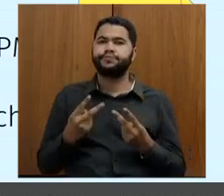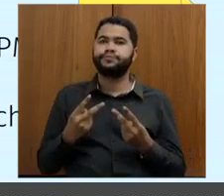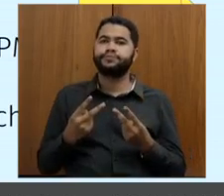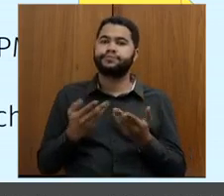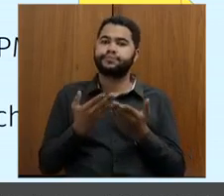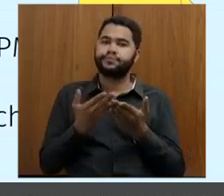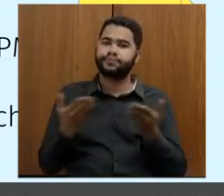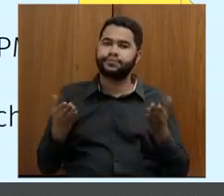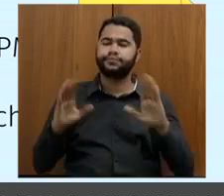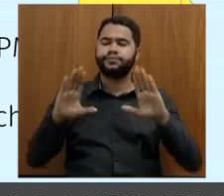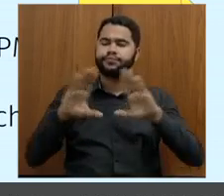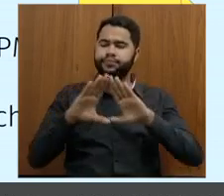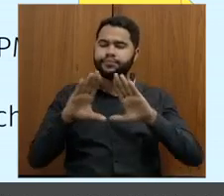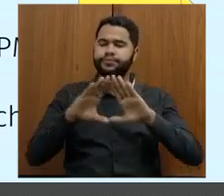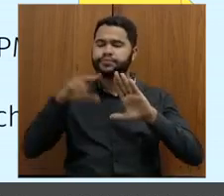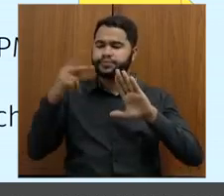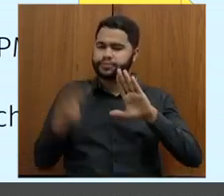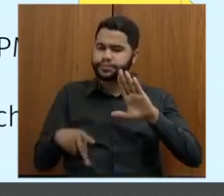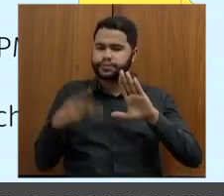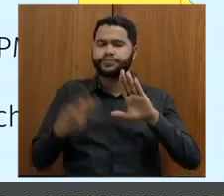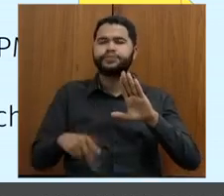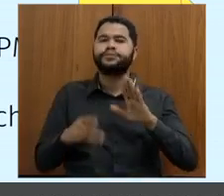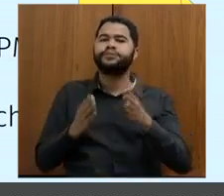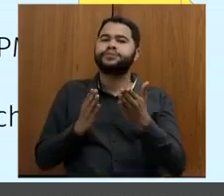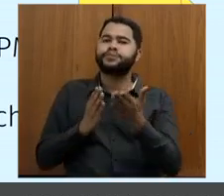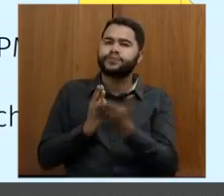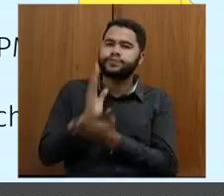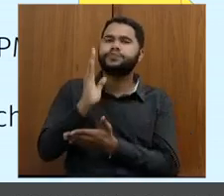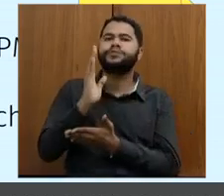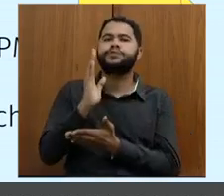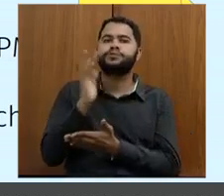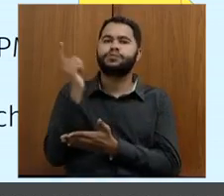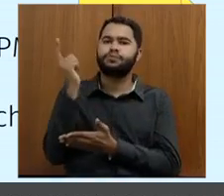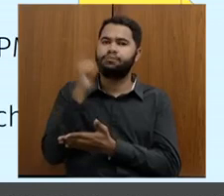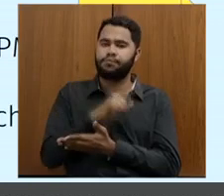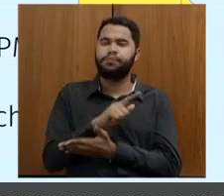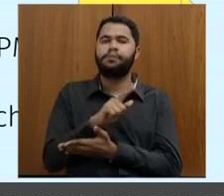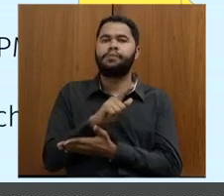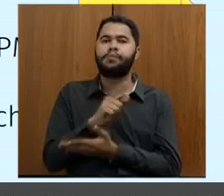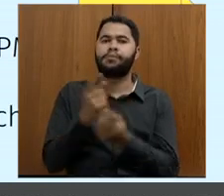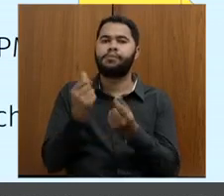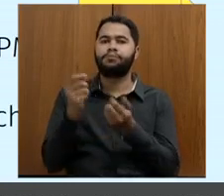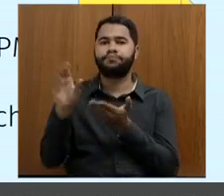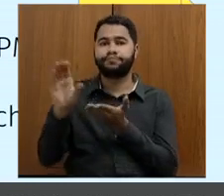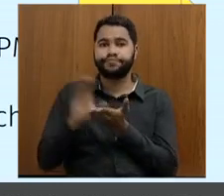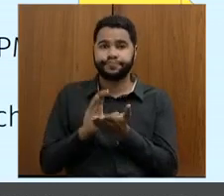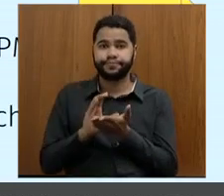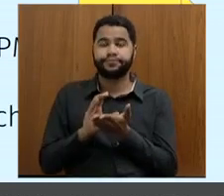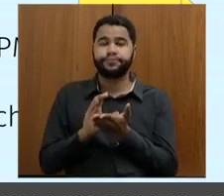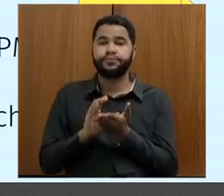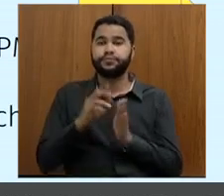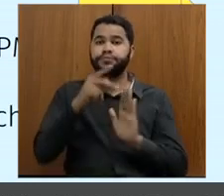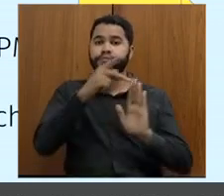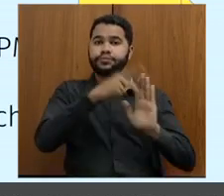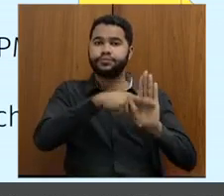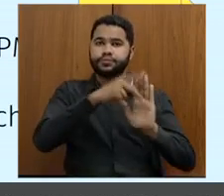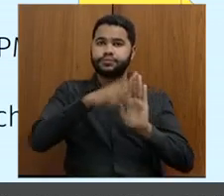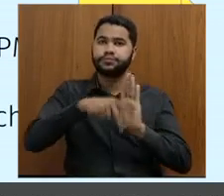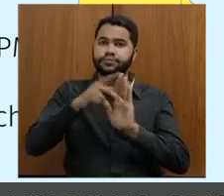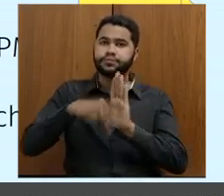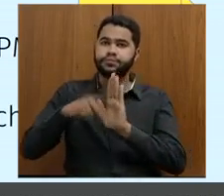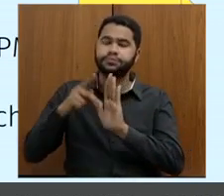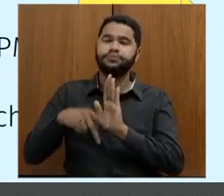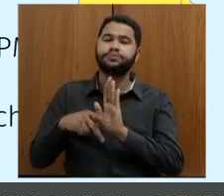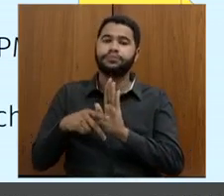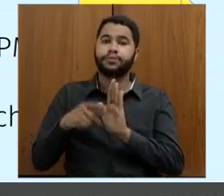nossa Assembleia que que deu que aprovou e e conseguimos Então esse valor Ei e vai nesses projetos que vão se